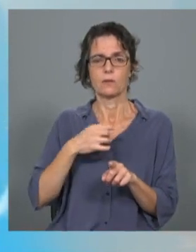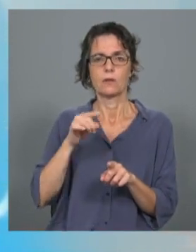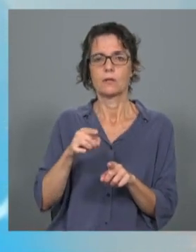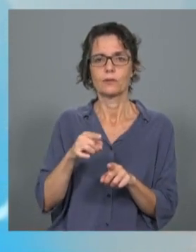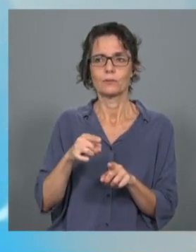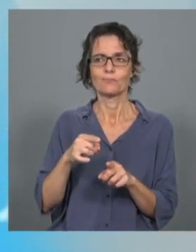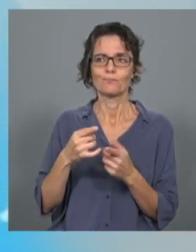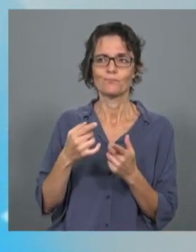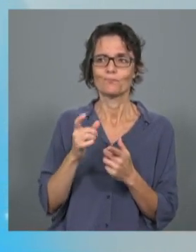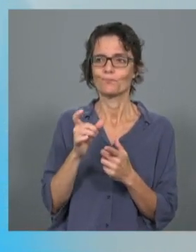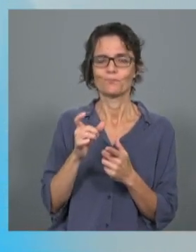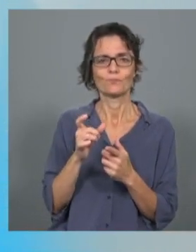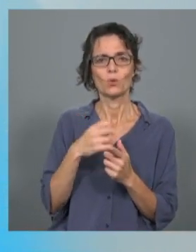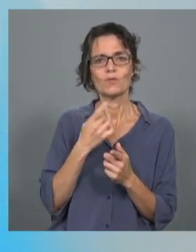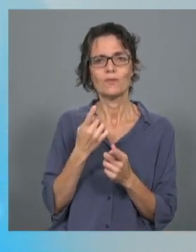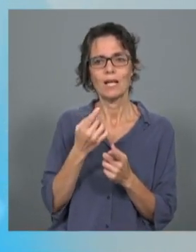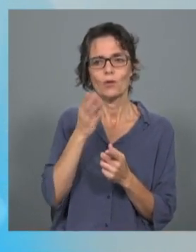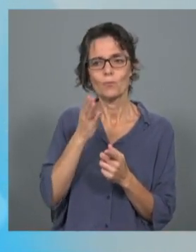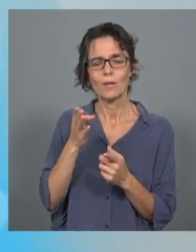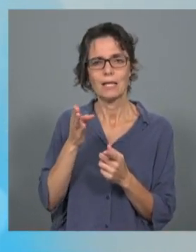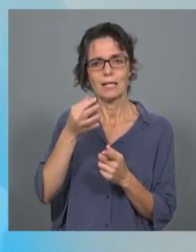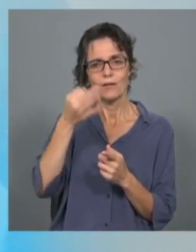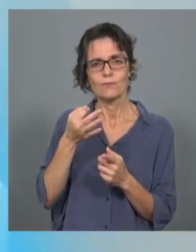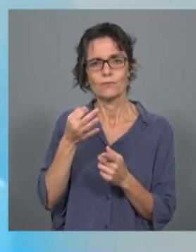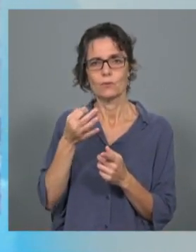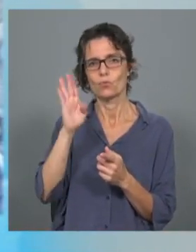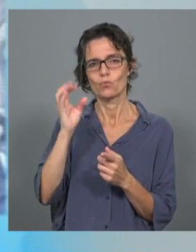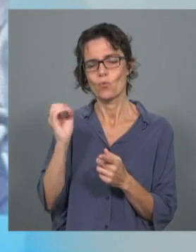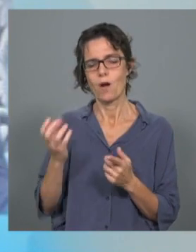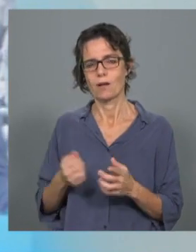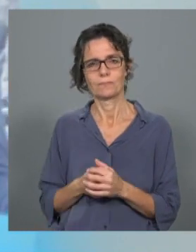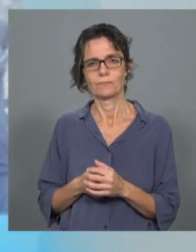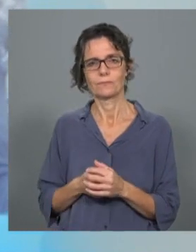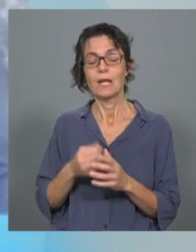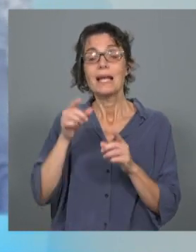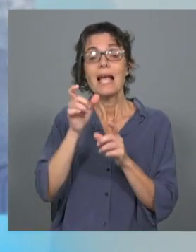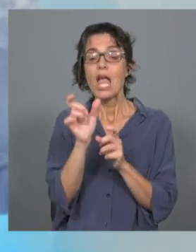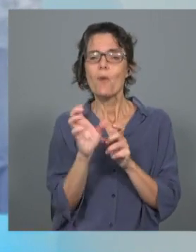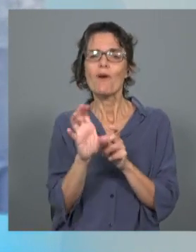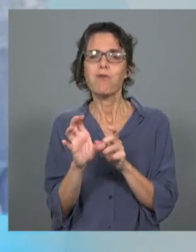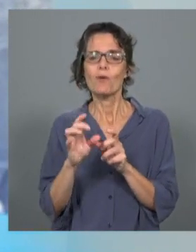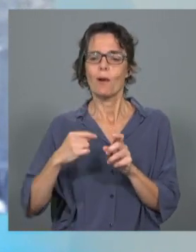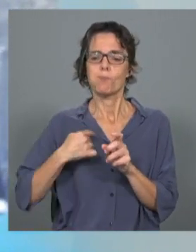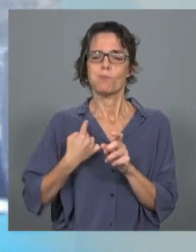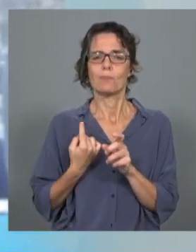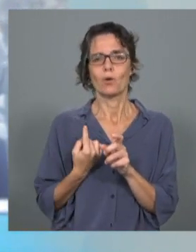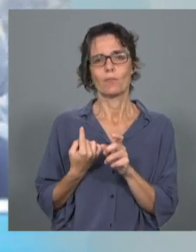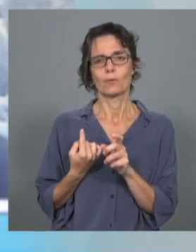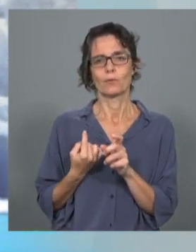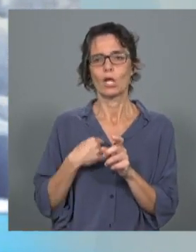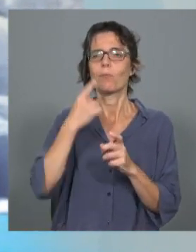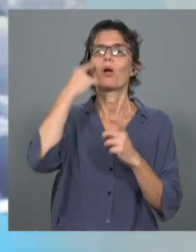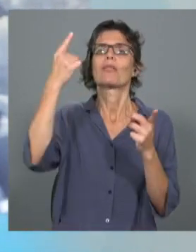de egoísmos, que pressupõe uma cultura individualista e uma cultura marcada essencialmente pela indiferença,